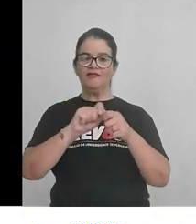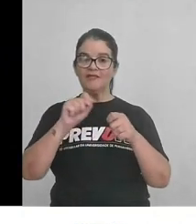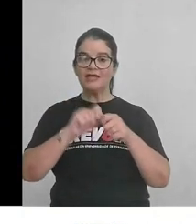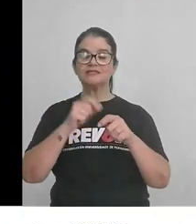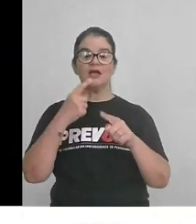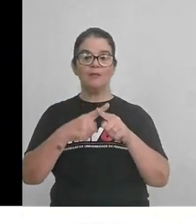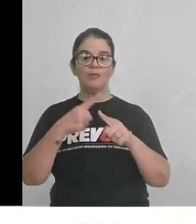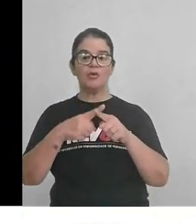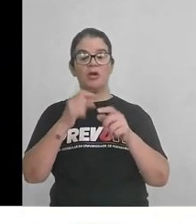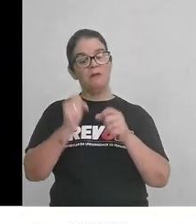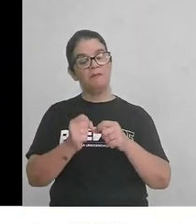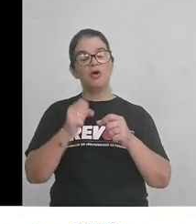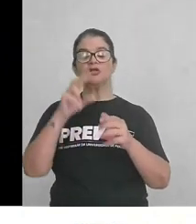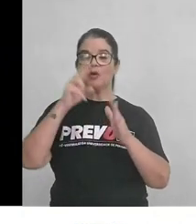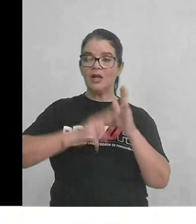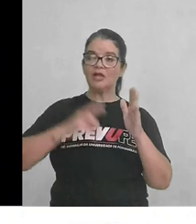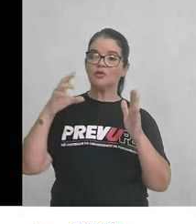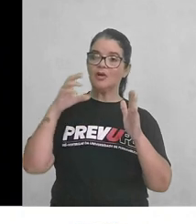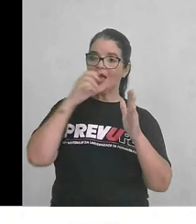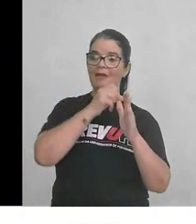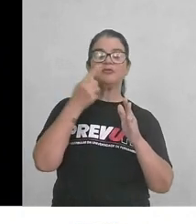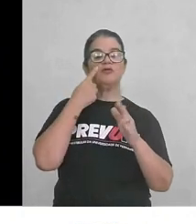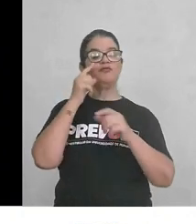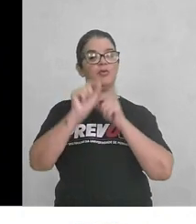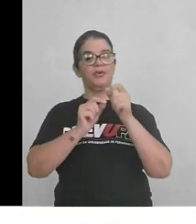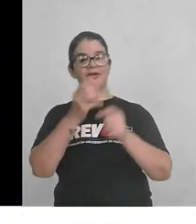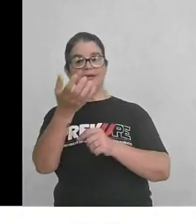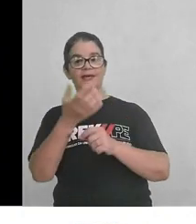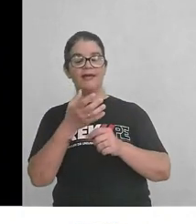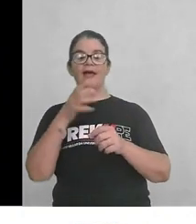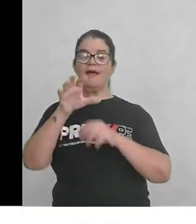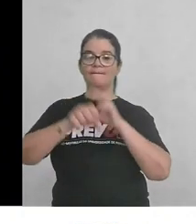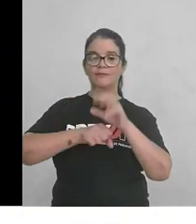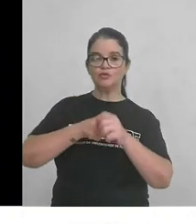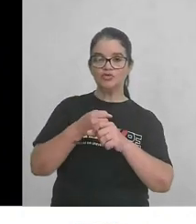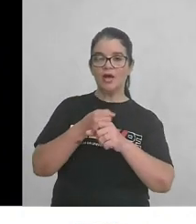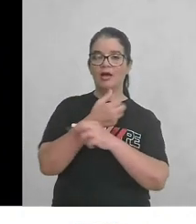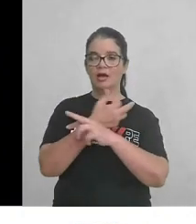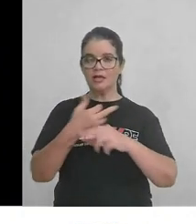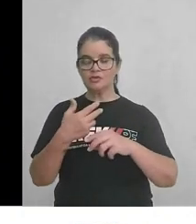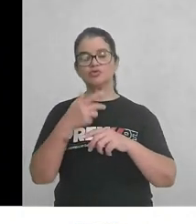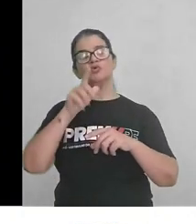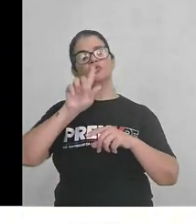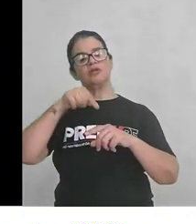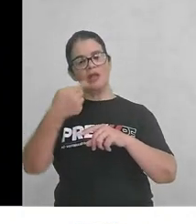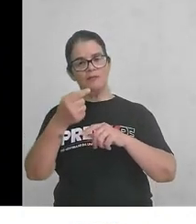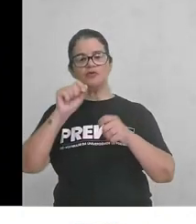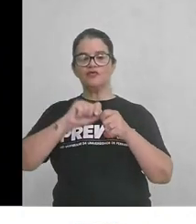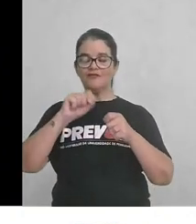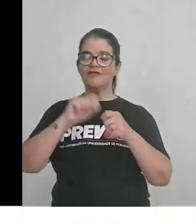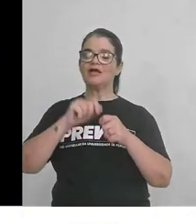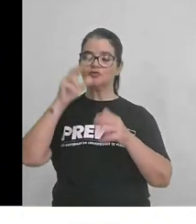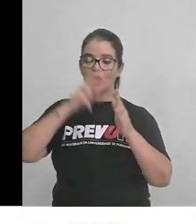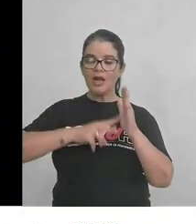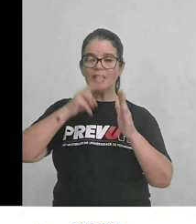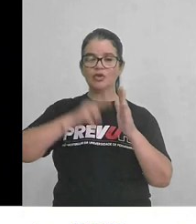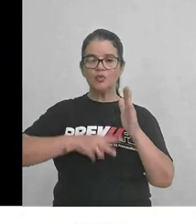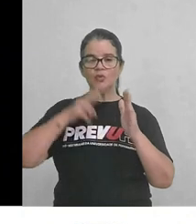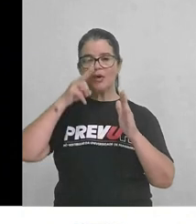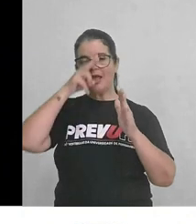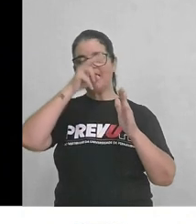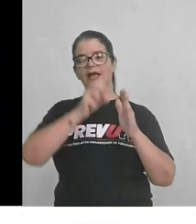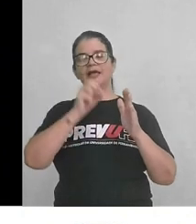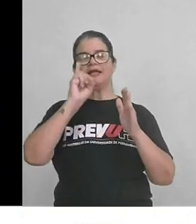Depois, faz uma leitura intensa, né? Envolve cuidadosa, completa do texto, a